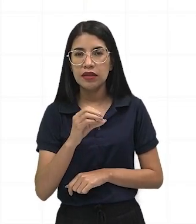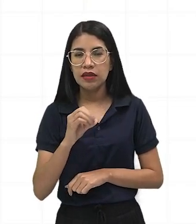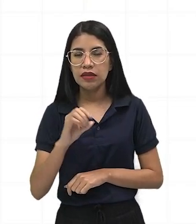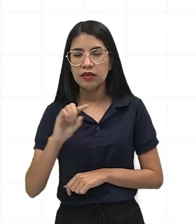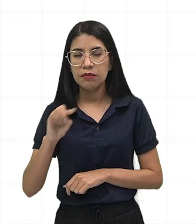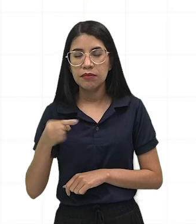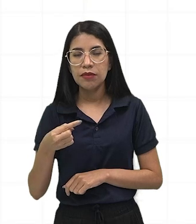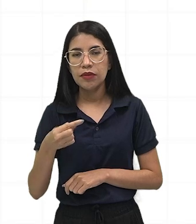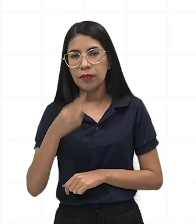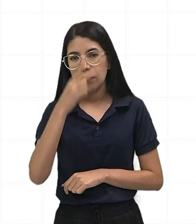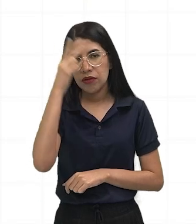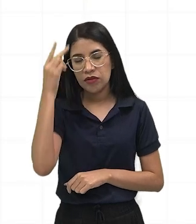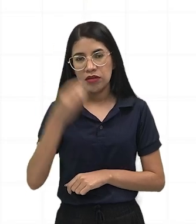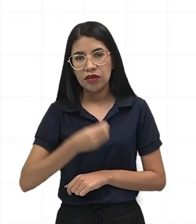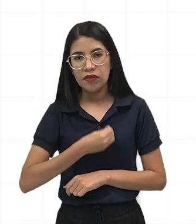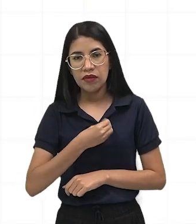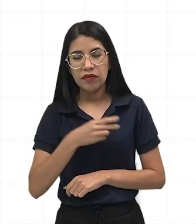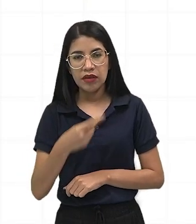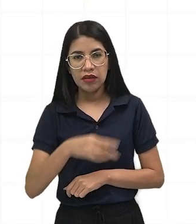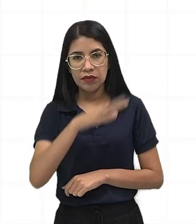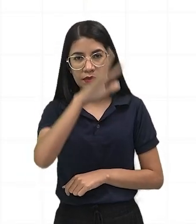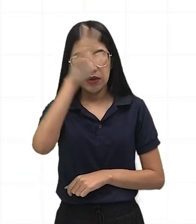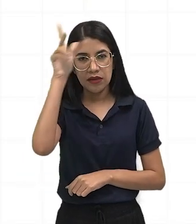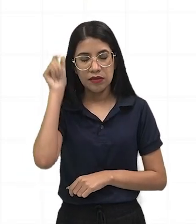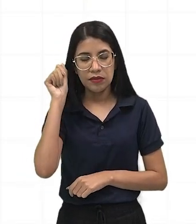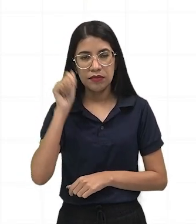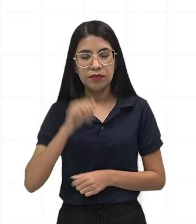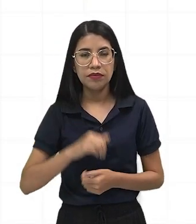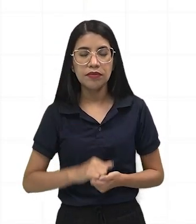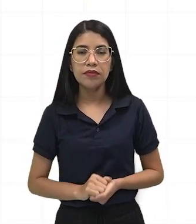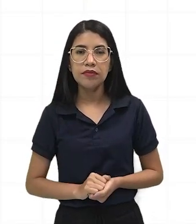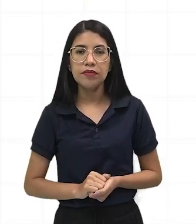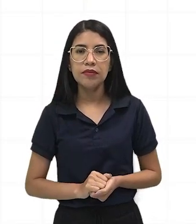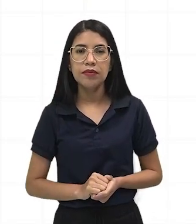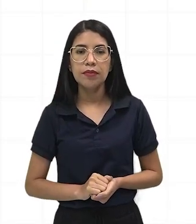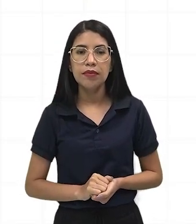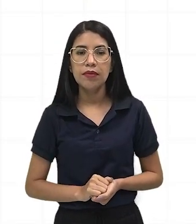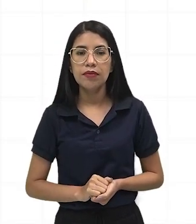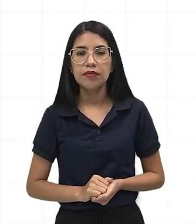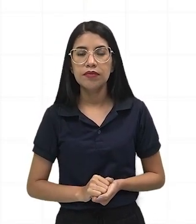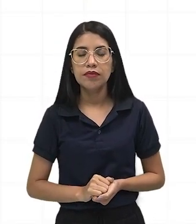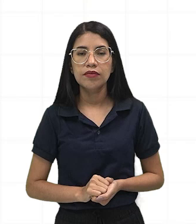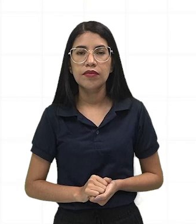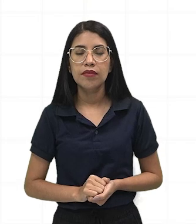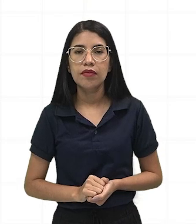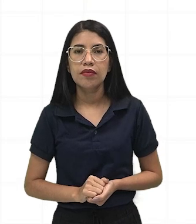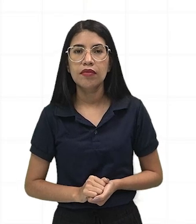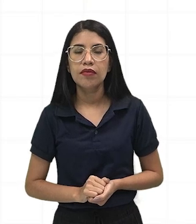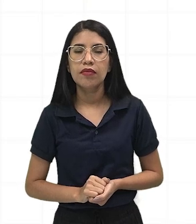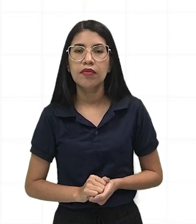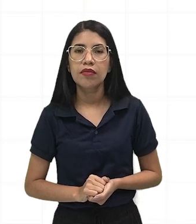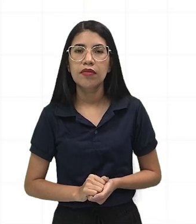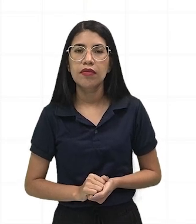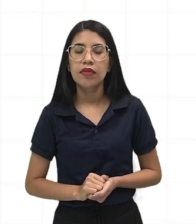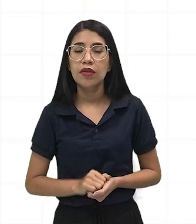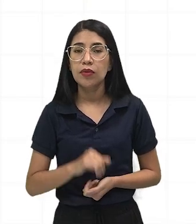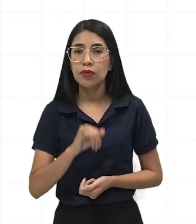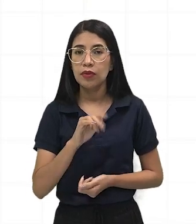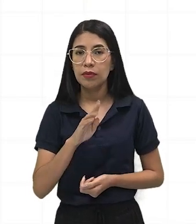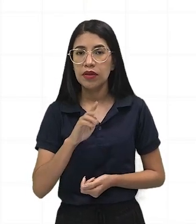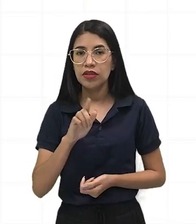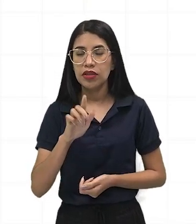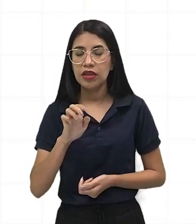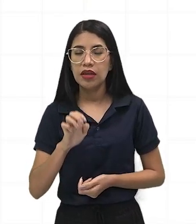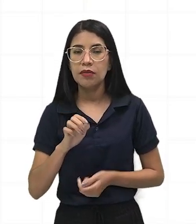2.300.000 pessoas. Aqui eu arredondei para um pouquinho para cima, a previsão lá do IBGE que foi,